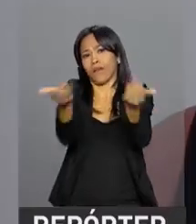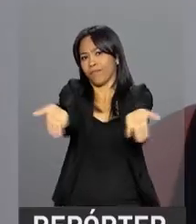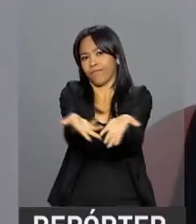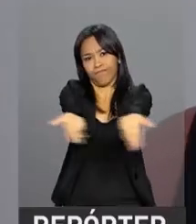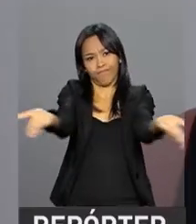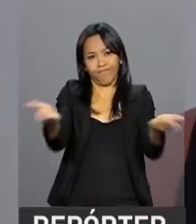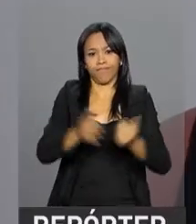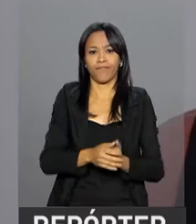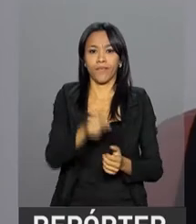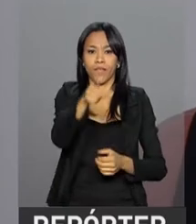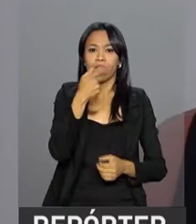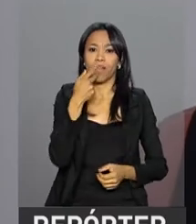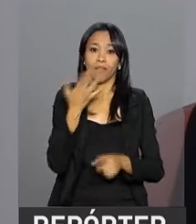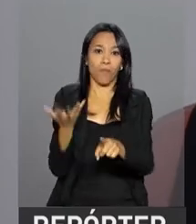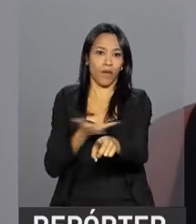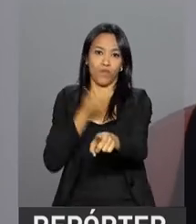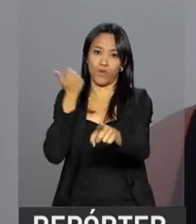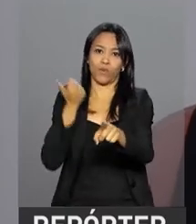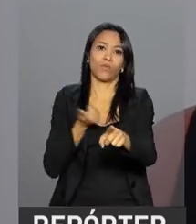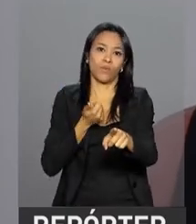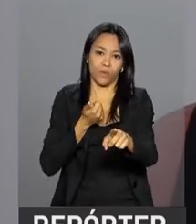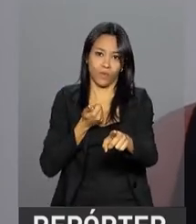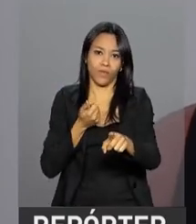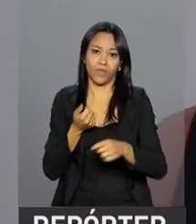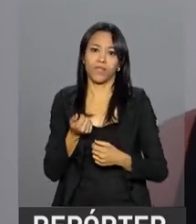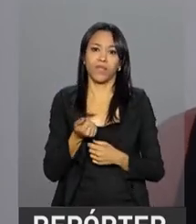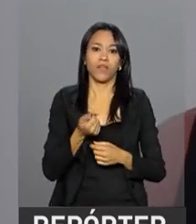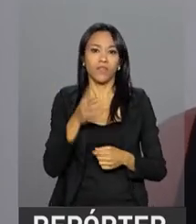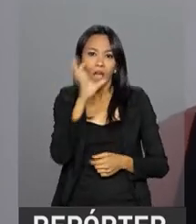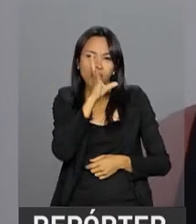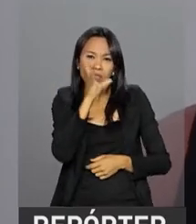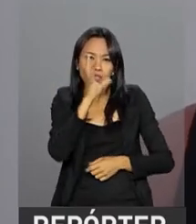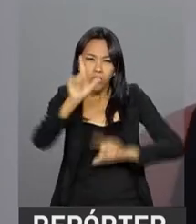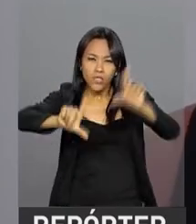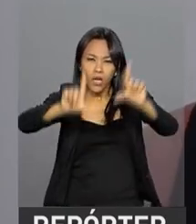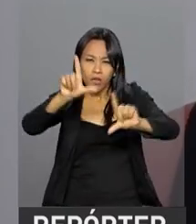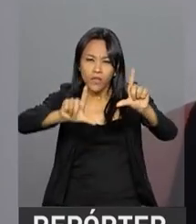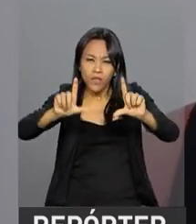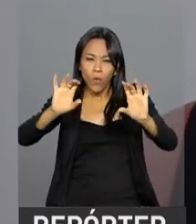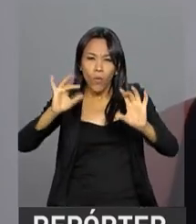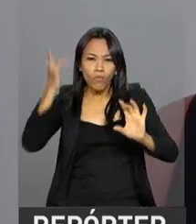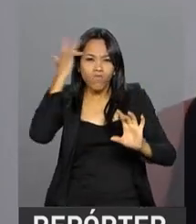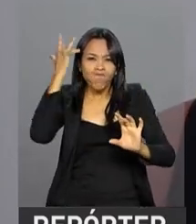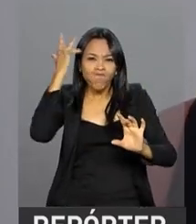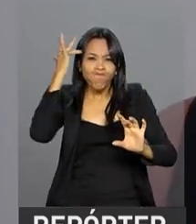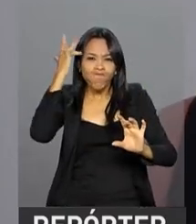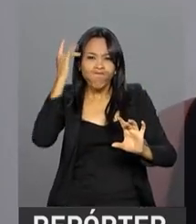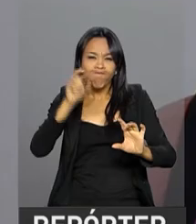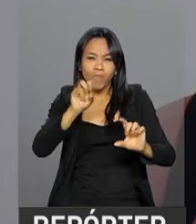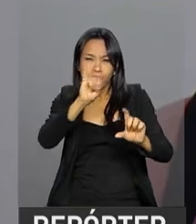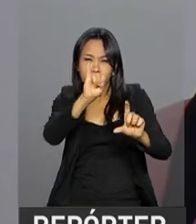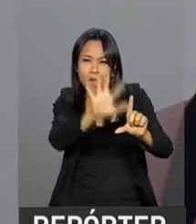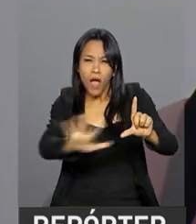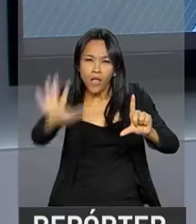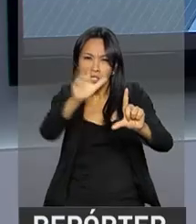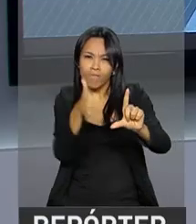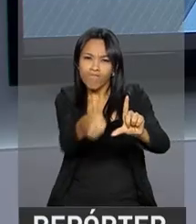É maravilhoso, entendeu? Acho que você assistir uma televisão com qualidade faz toda a